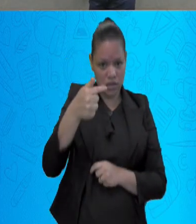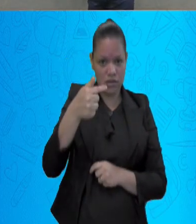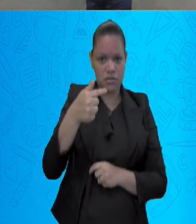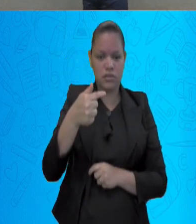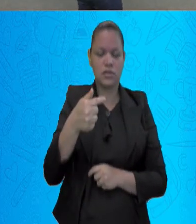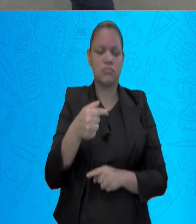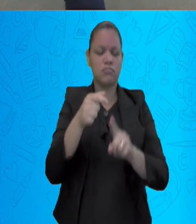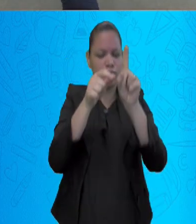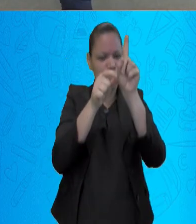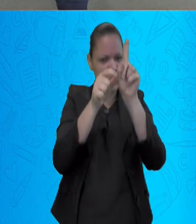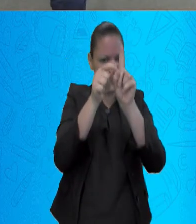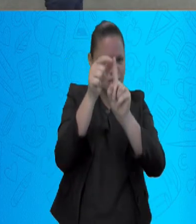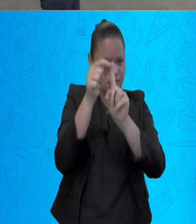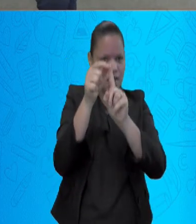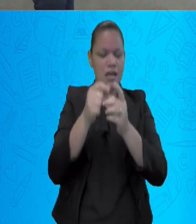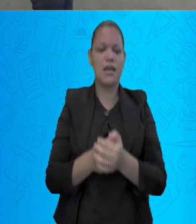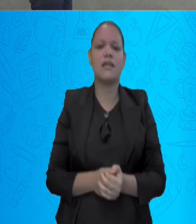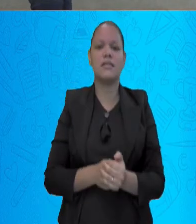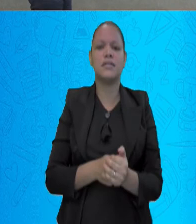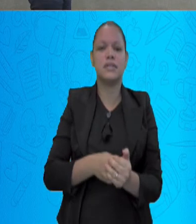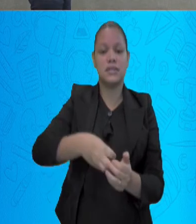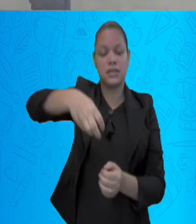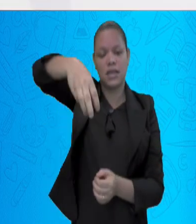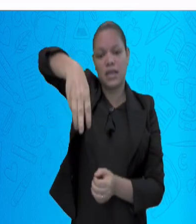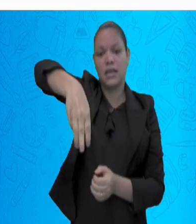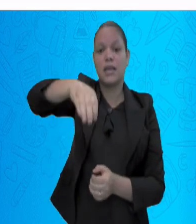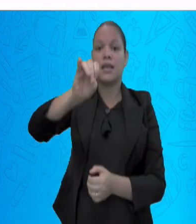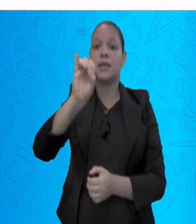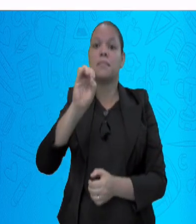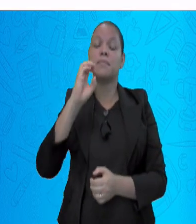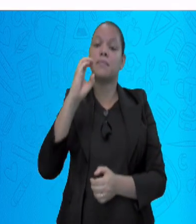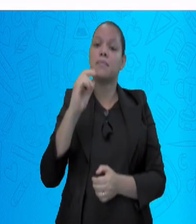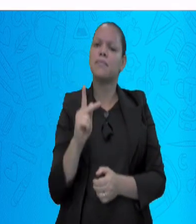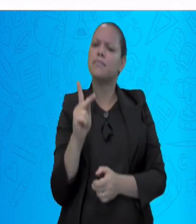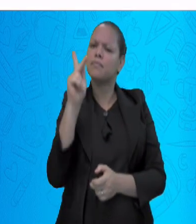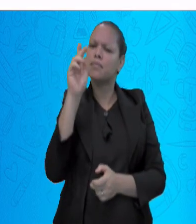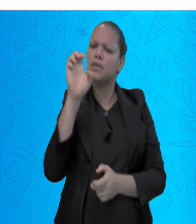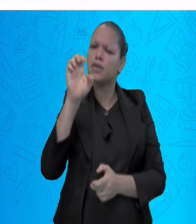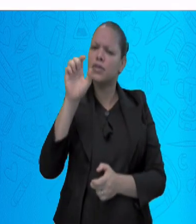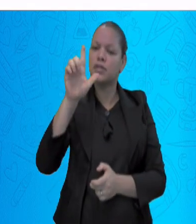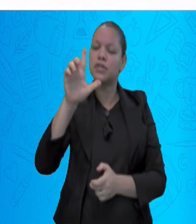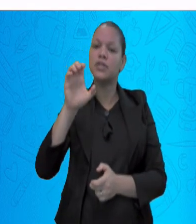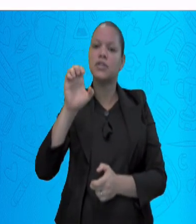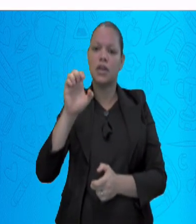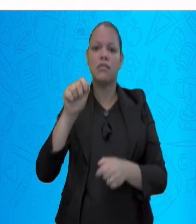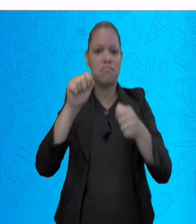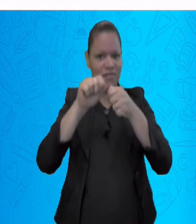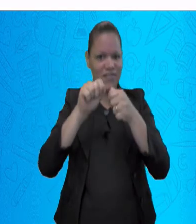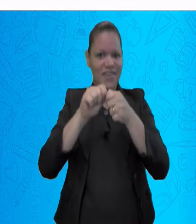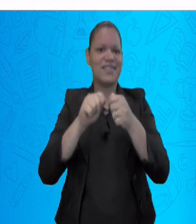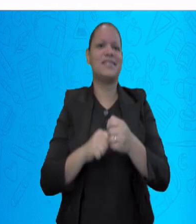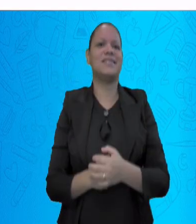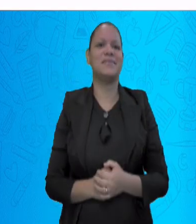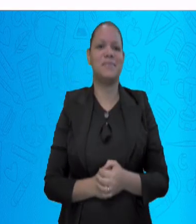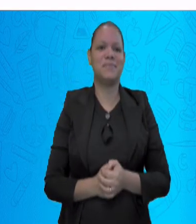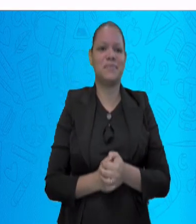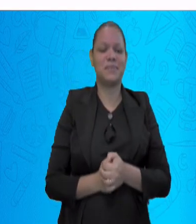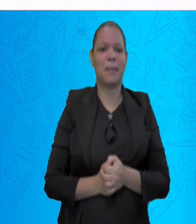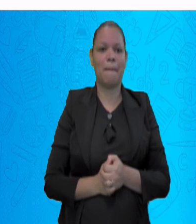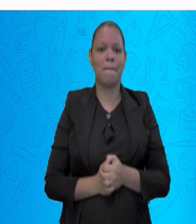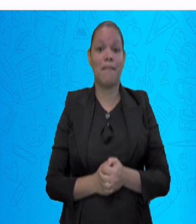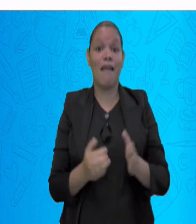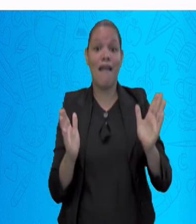7 unidades. Então, a Michele fez uma pontuação de 2.077. Vamos olhar aqui agora a